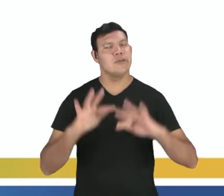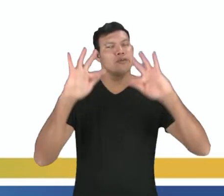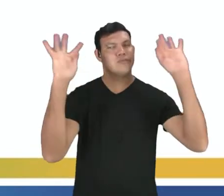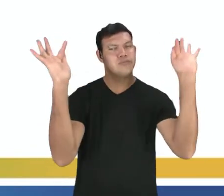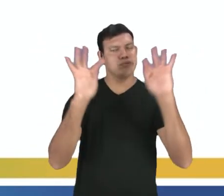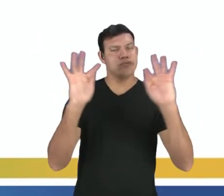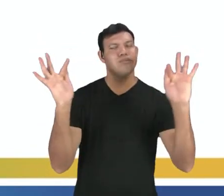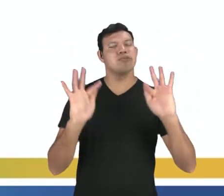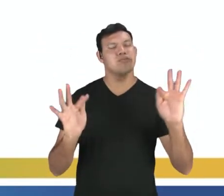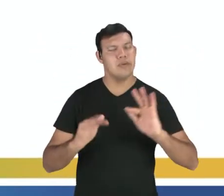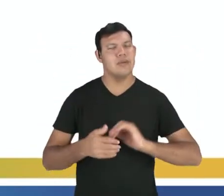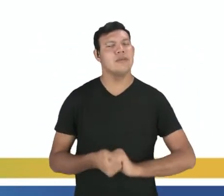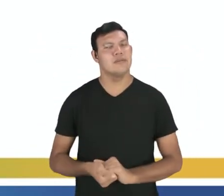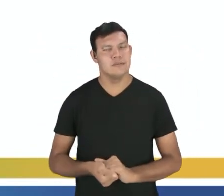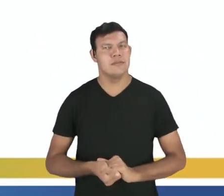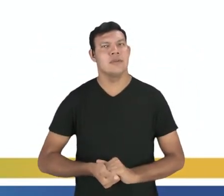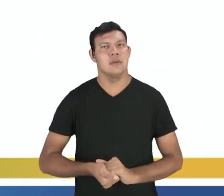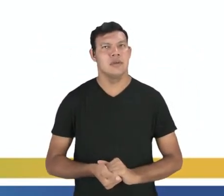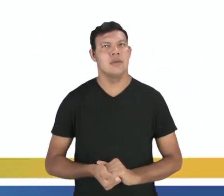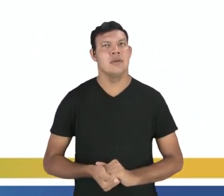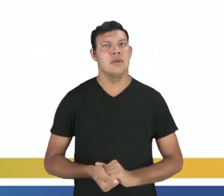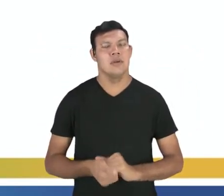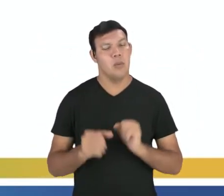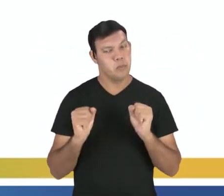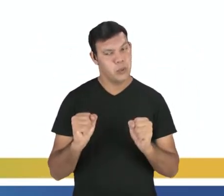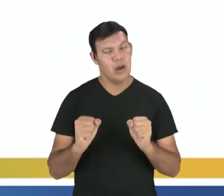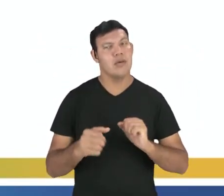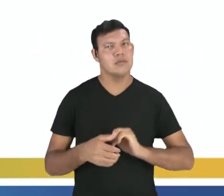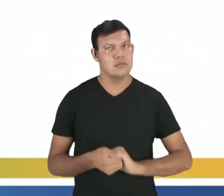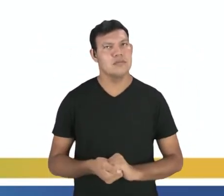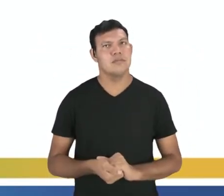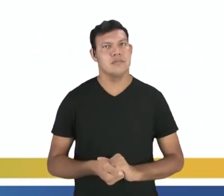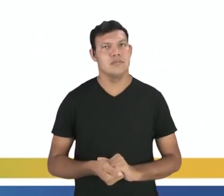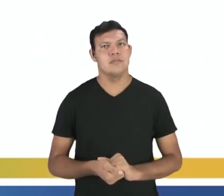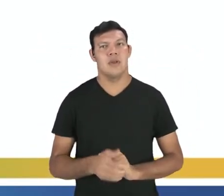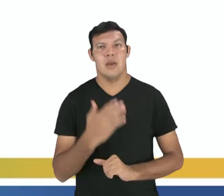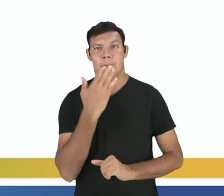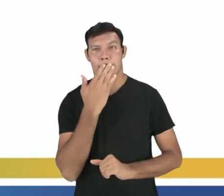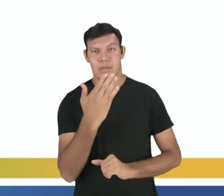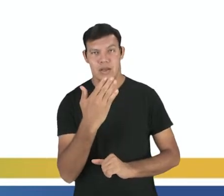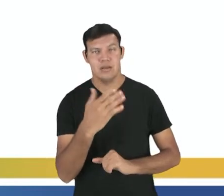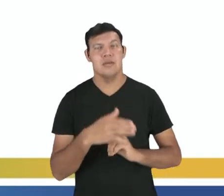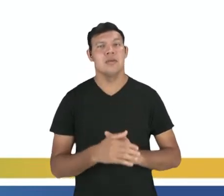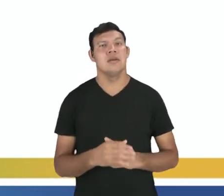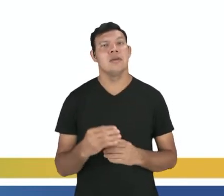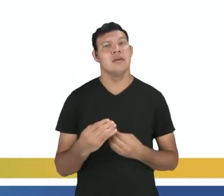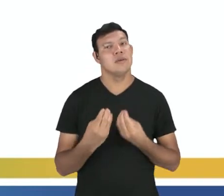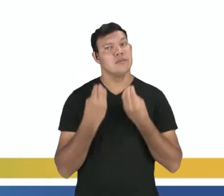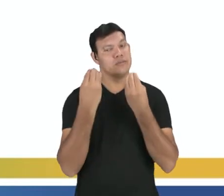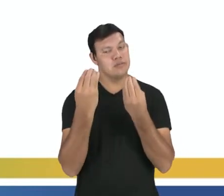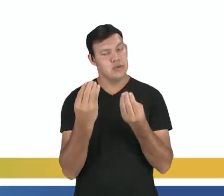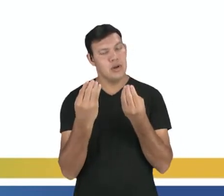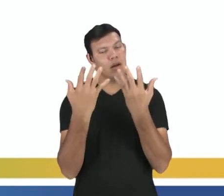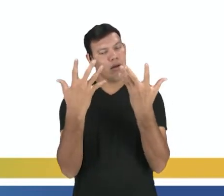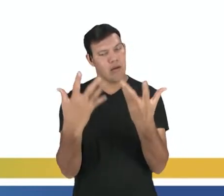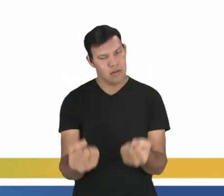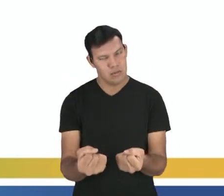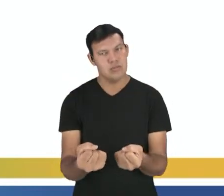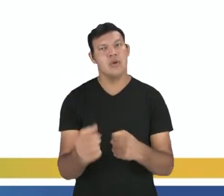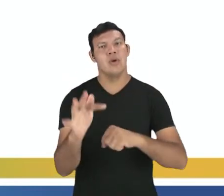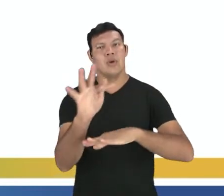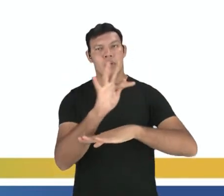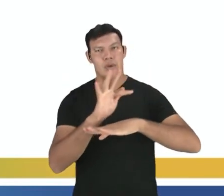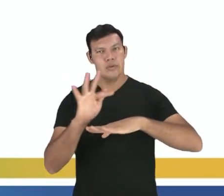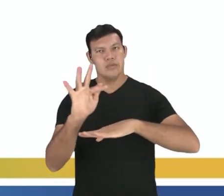expressando desejo, tá? Então, para pedir, para dar permissão